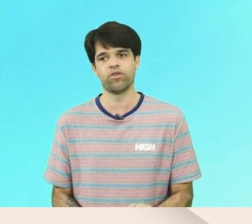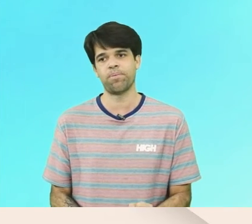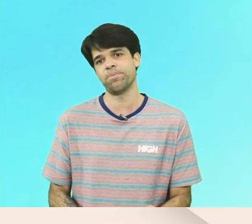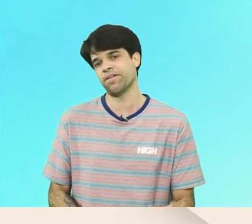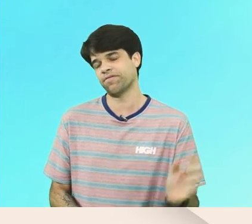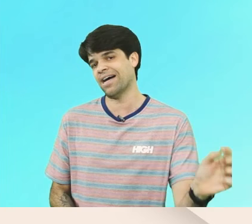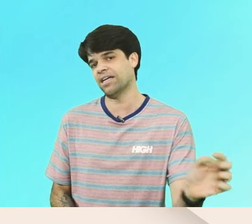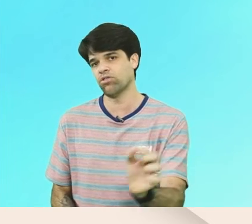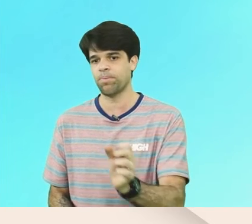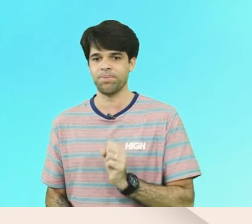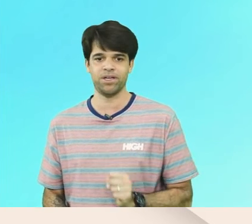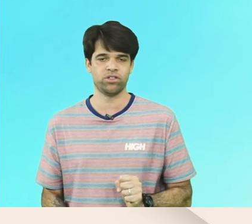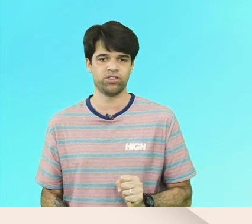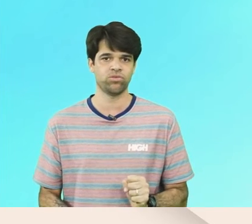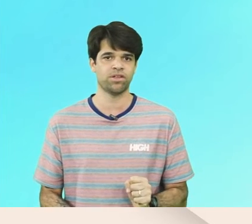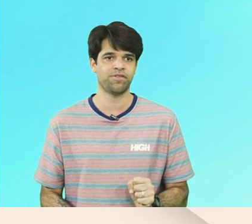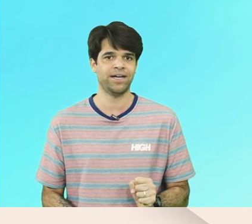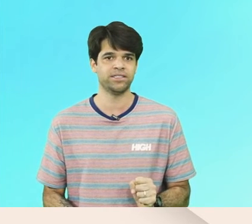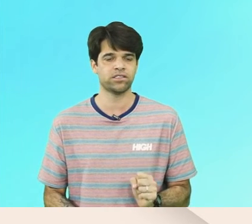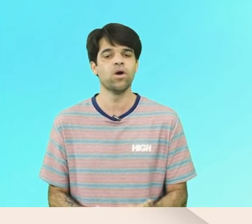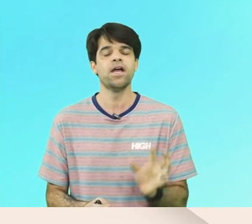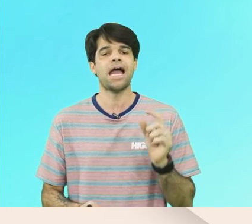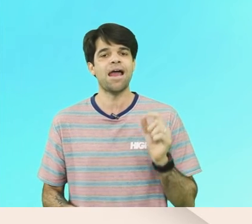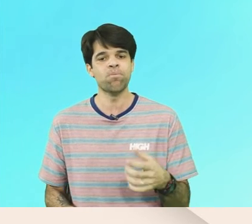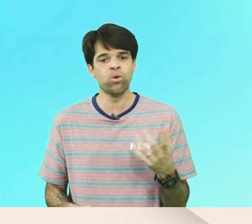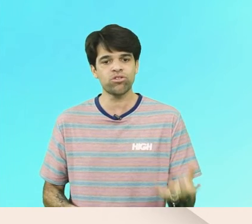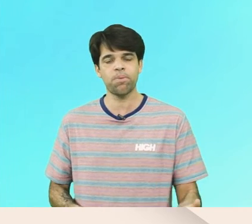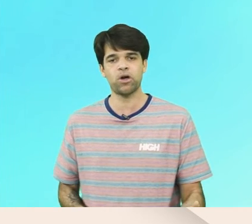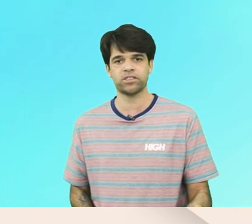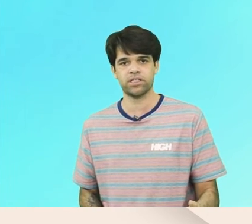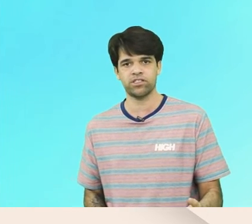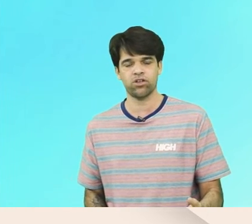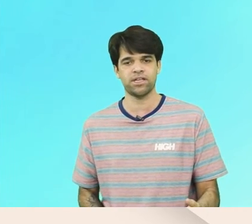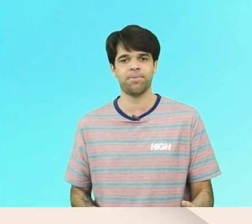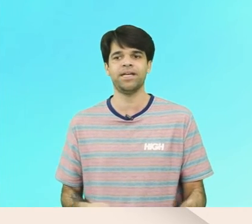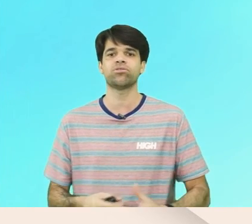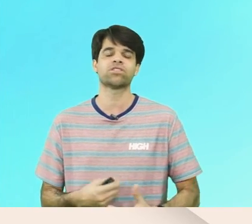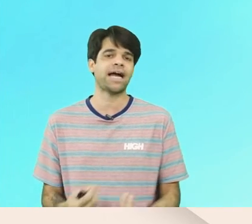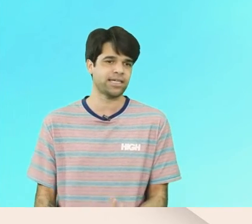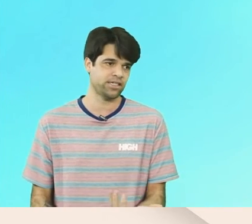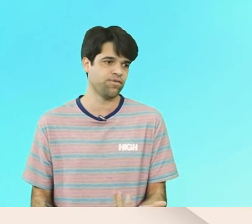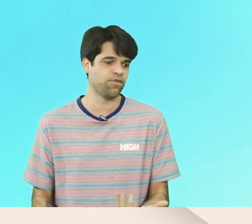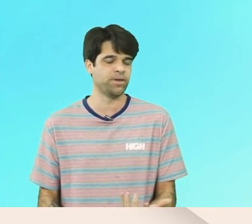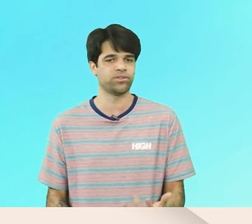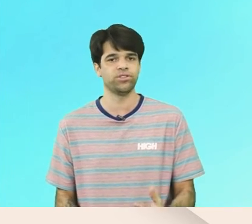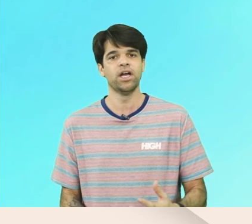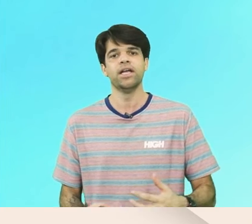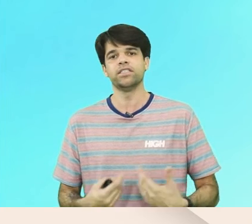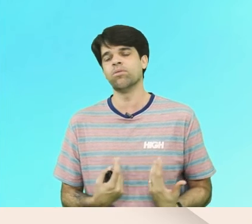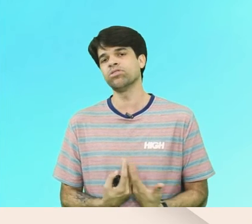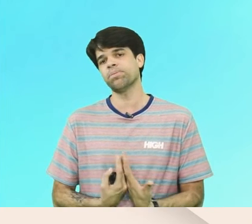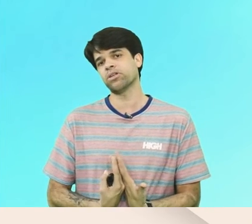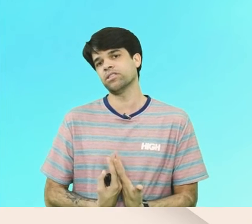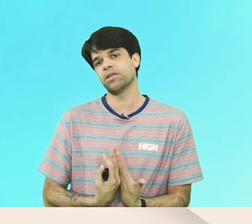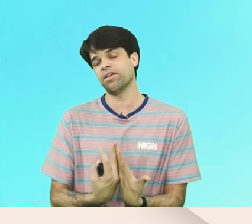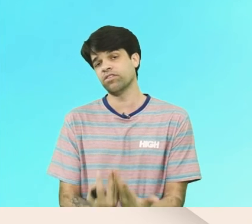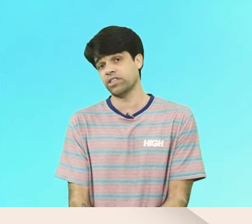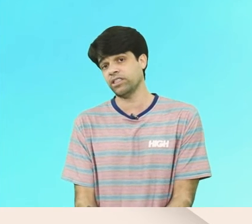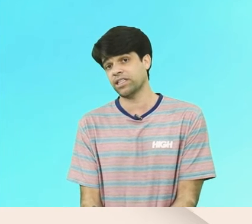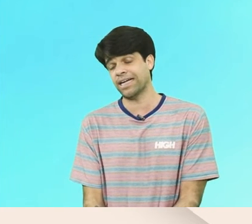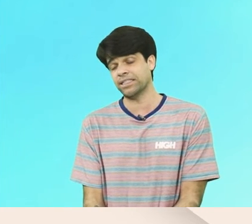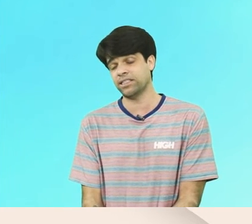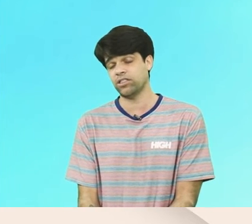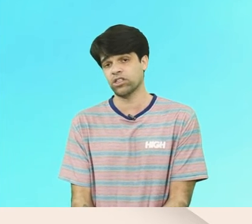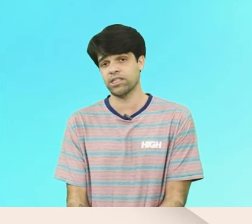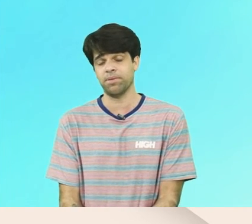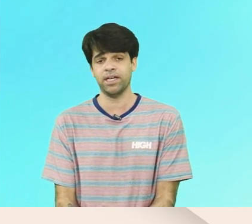consigo desenvolver a primeira fase, ou a primeira ou a segunda fase. Então, é muito importante que esse orçamento traga essas informações. E é muito importante também